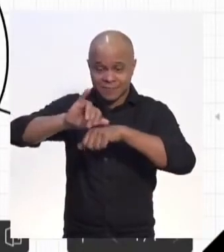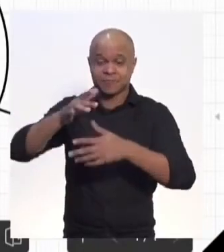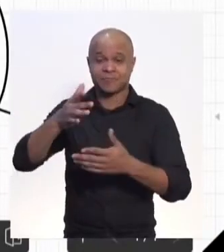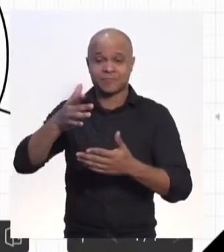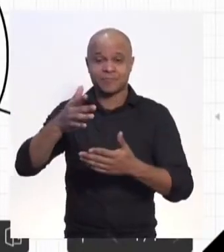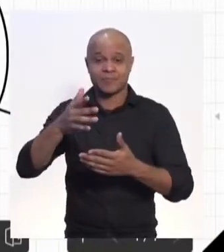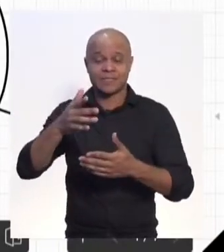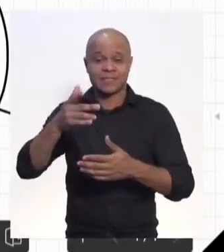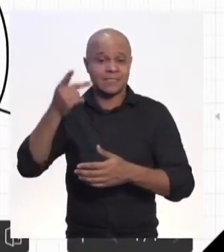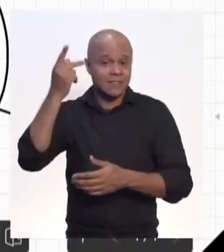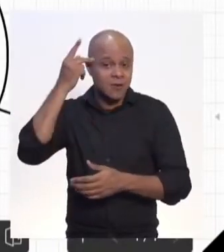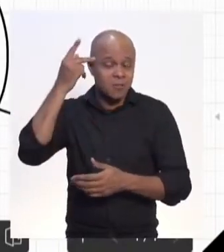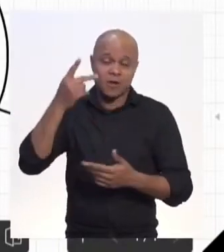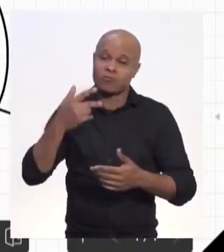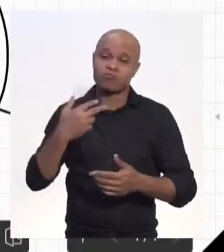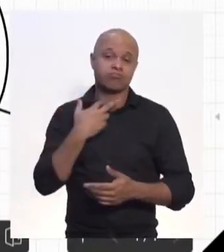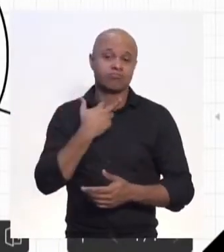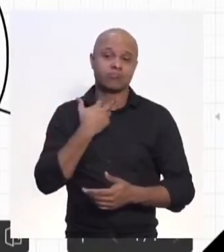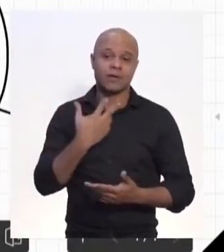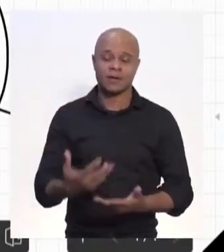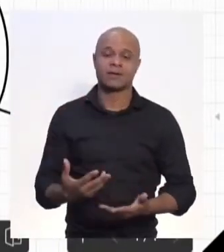lamento, nunca você vai chegar.